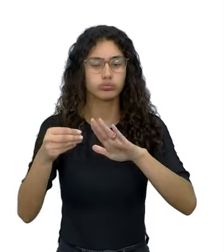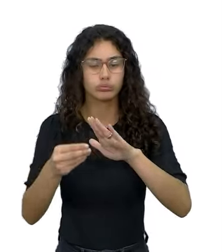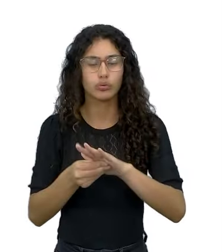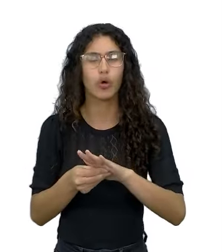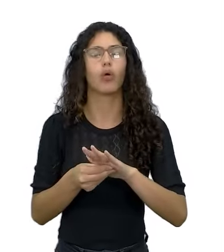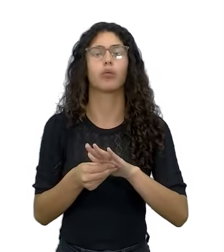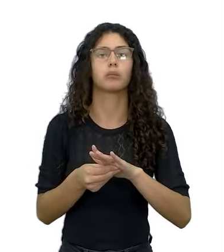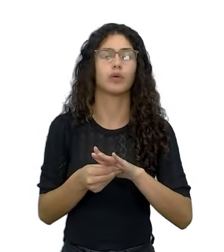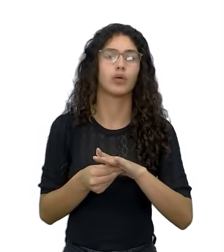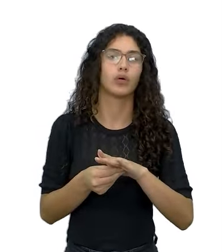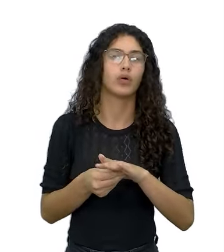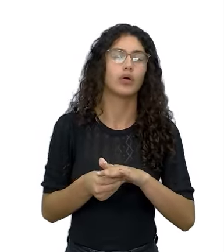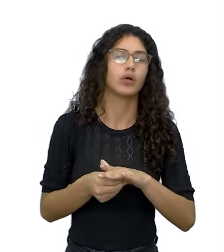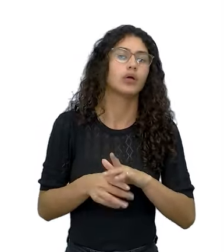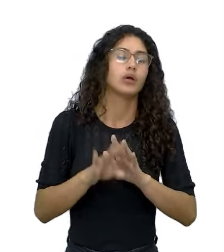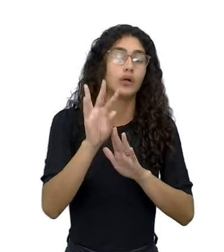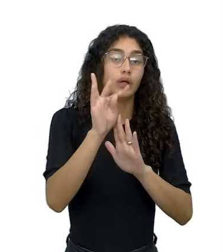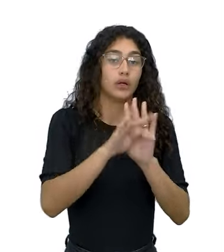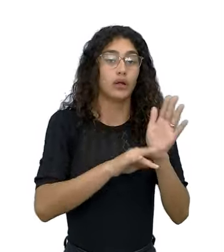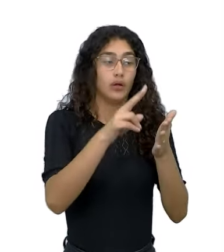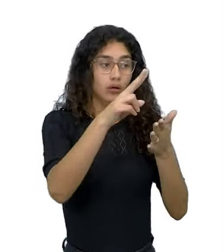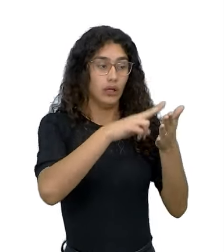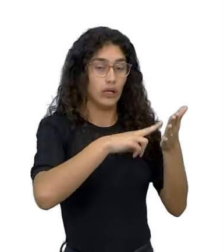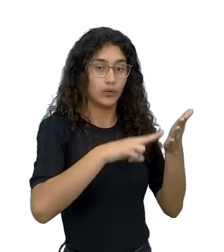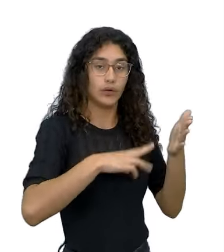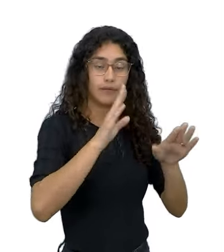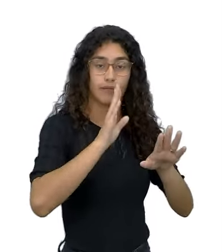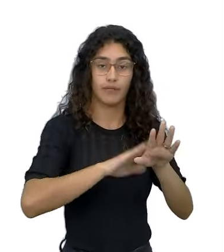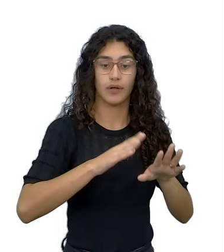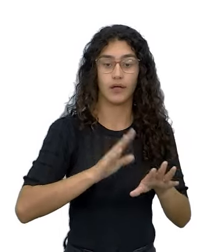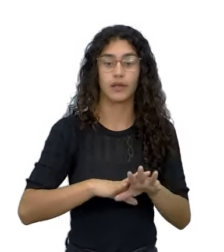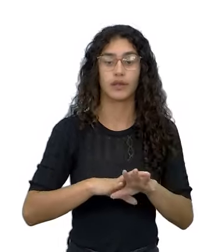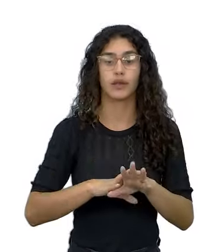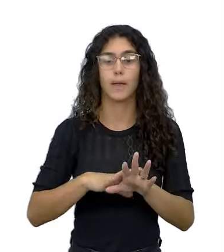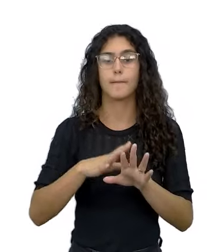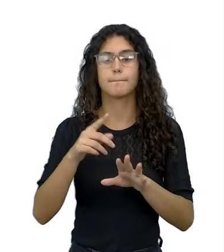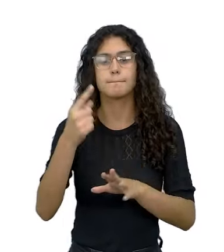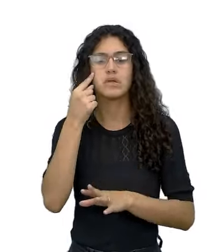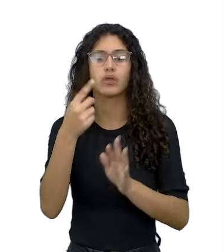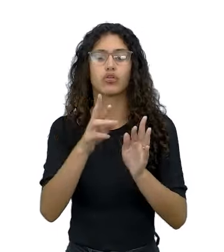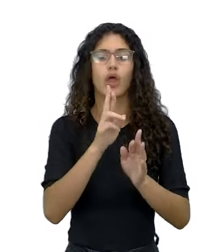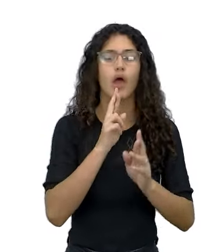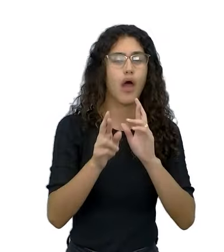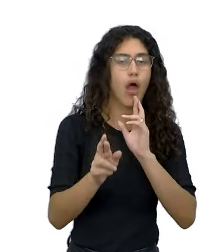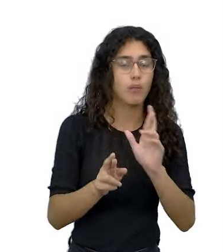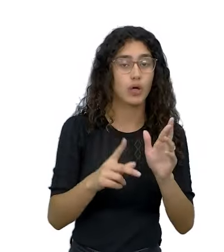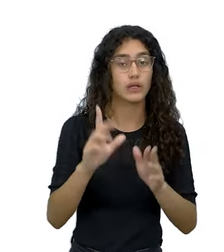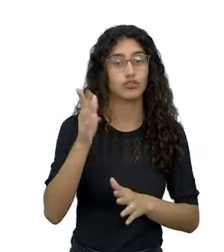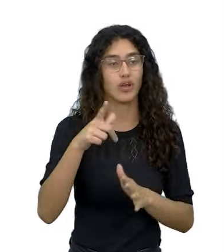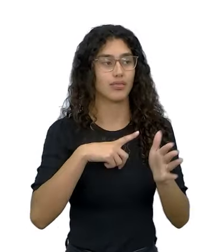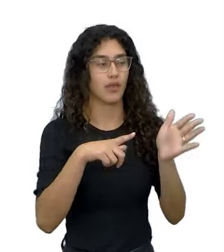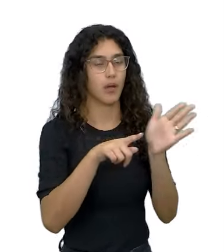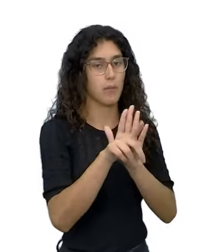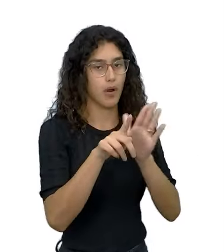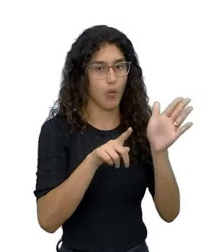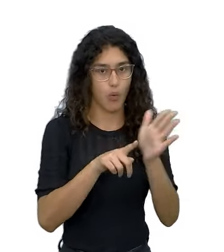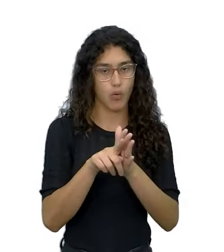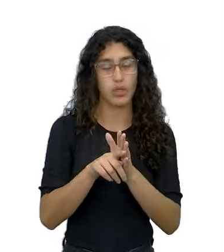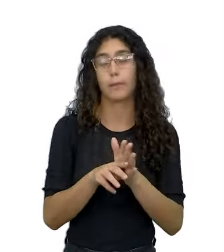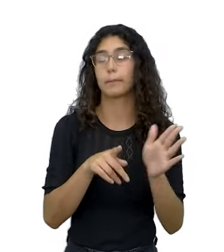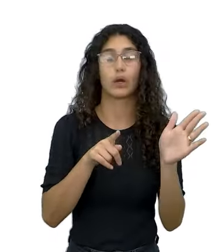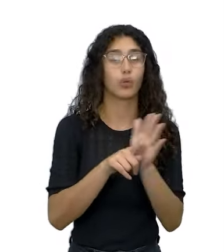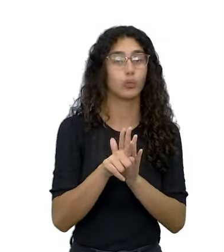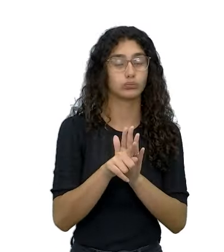né, desse texto, da leitura que foi realizada, formulação de respostas às perguntas, né? Eles também